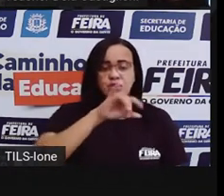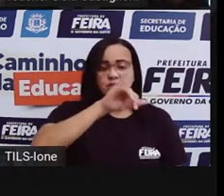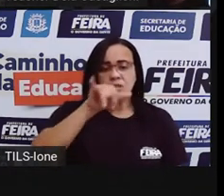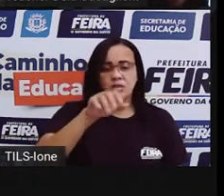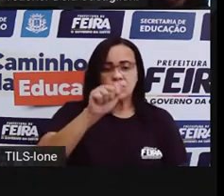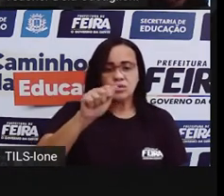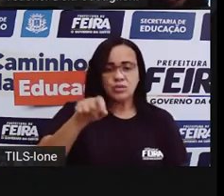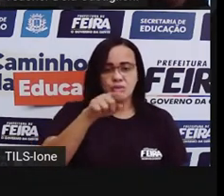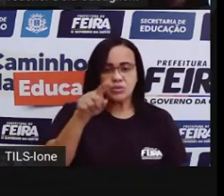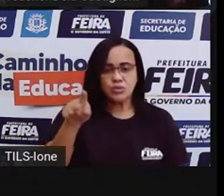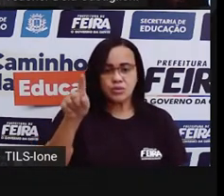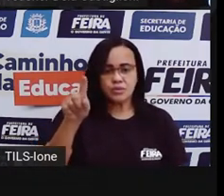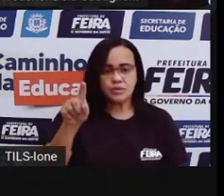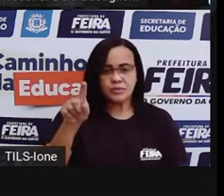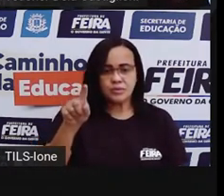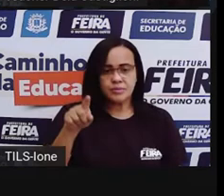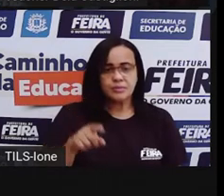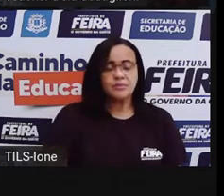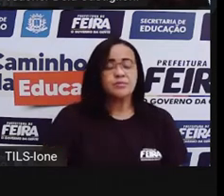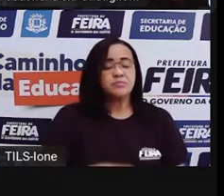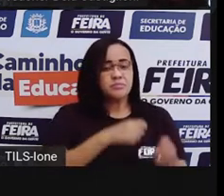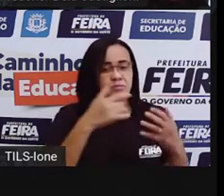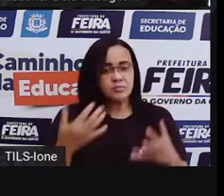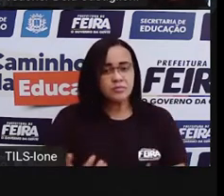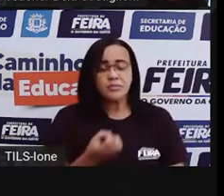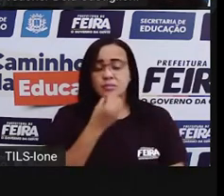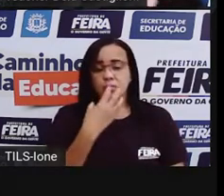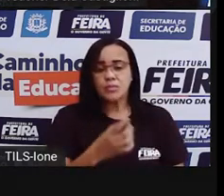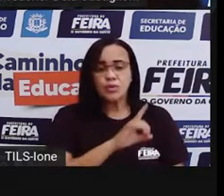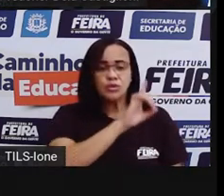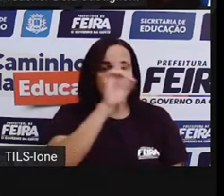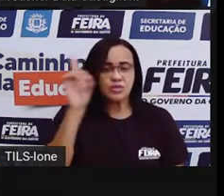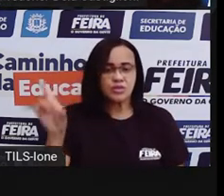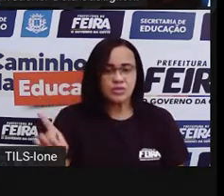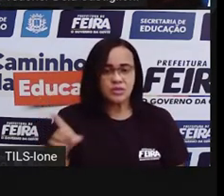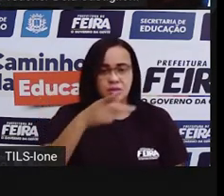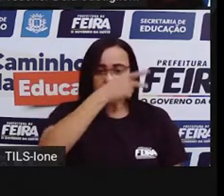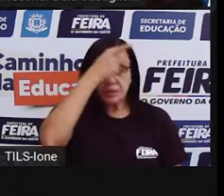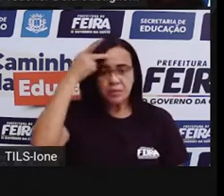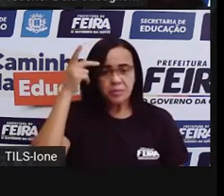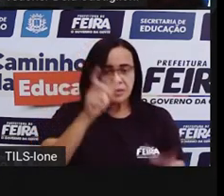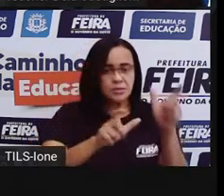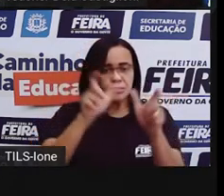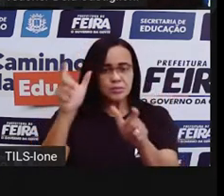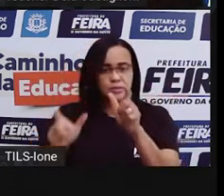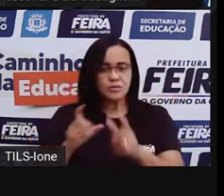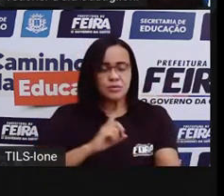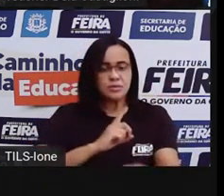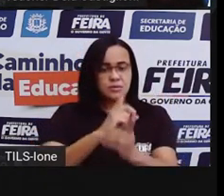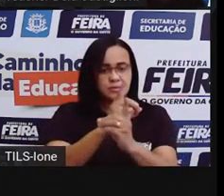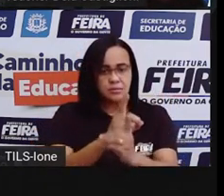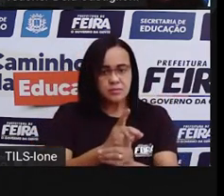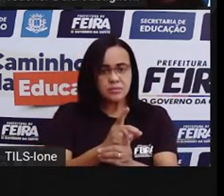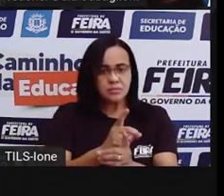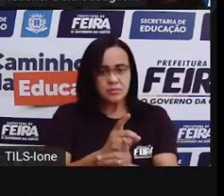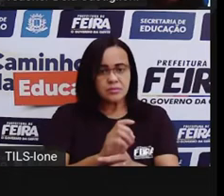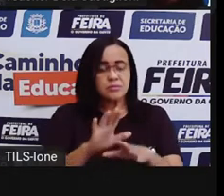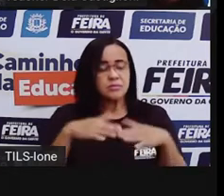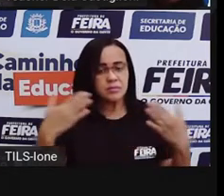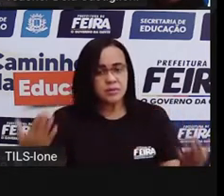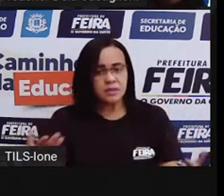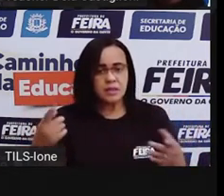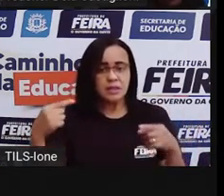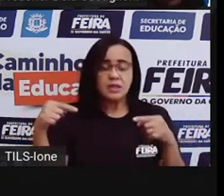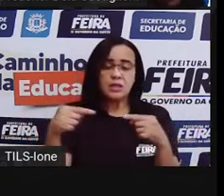falar bom dia para todas as pessoas que eu encontrar. E aí, esse bom dia em inglês se